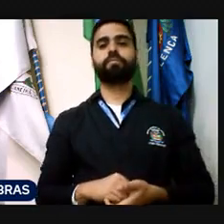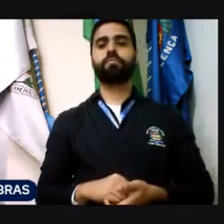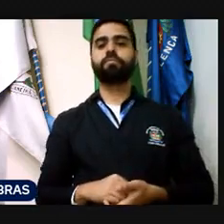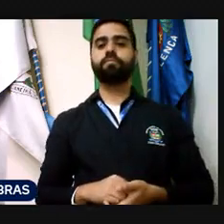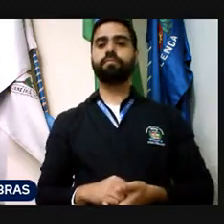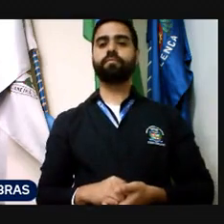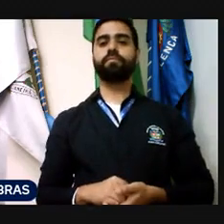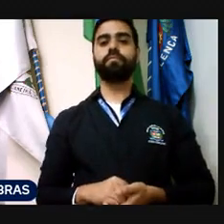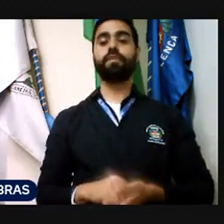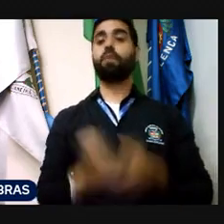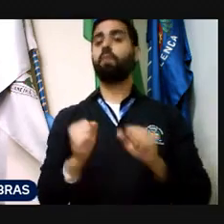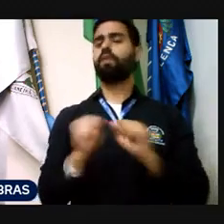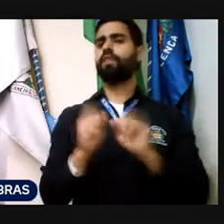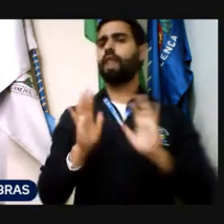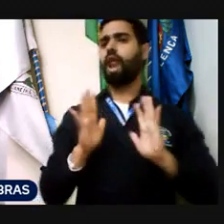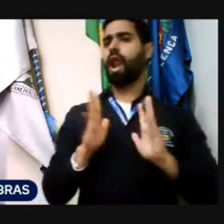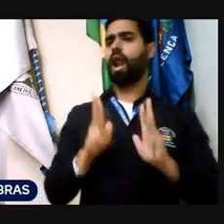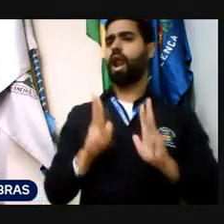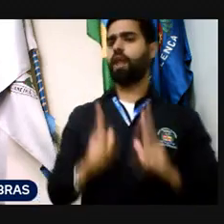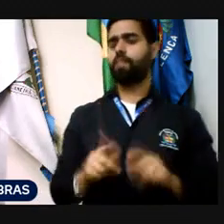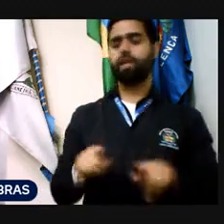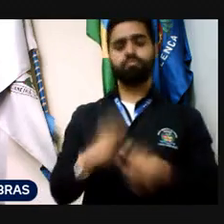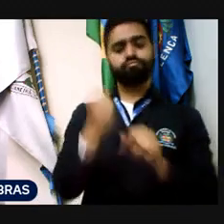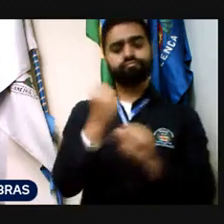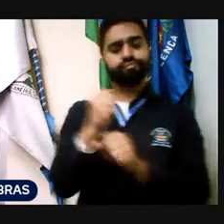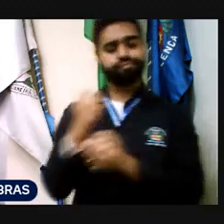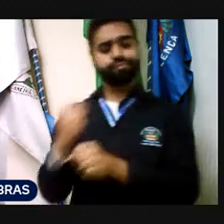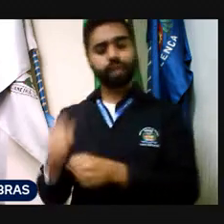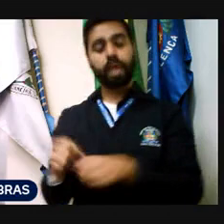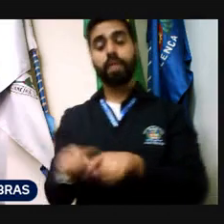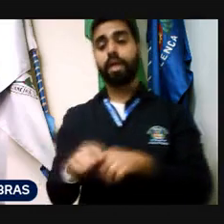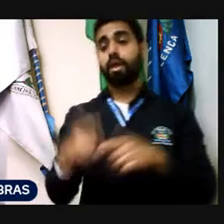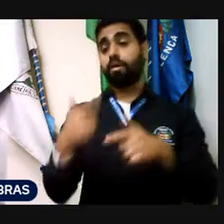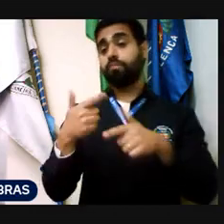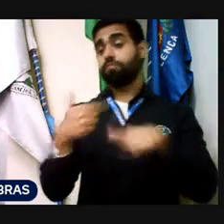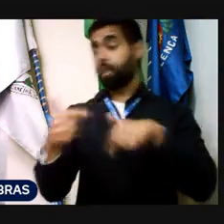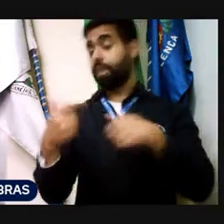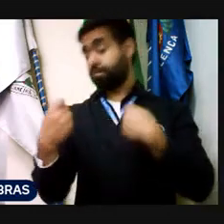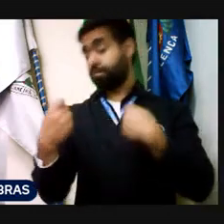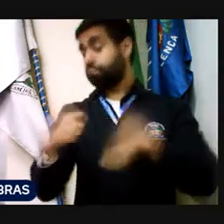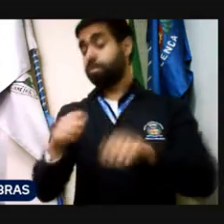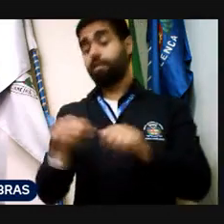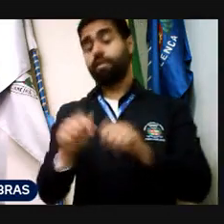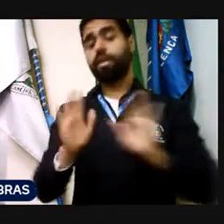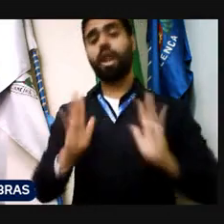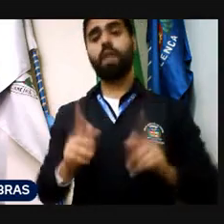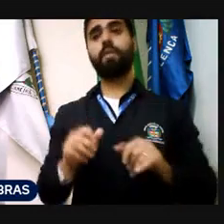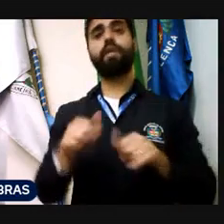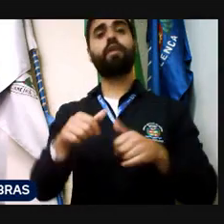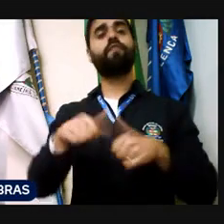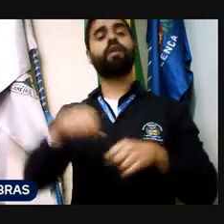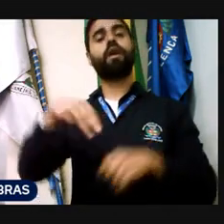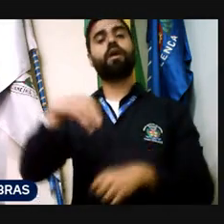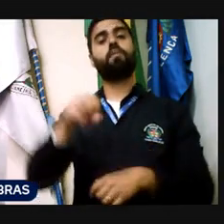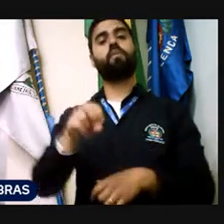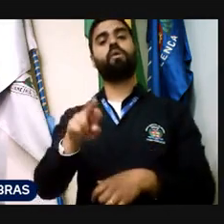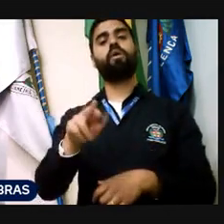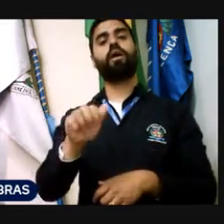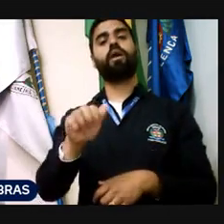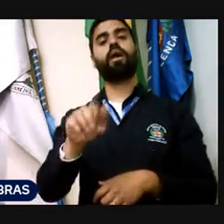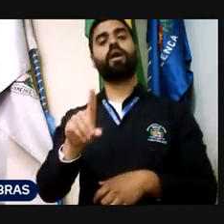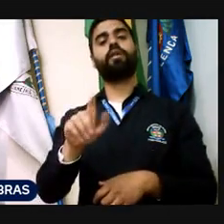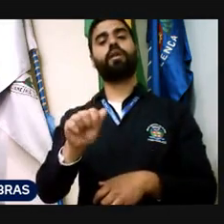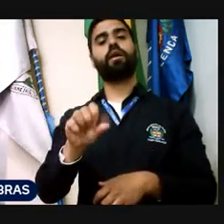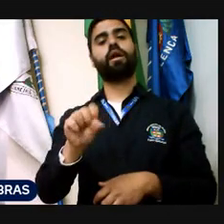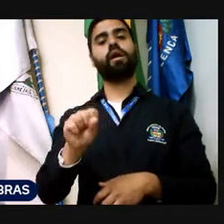urgência, limpeza, roçagem e capina, e outros serviços essenciais de limpeza no bairro Morada do Sol, em Valença.